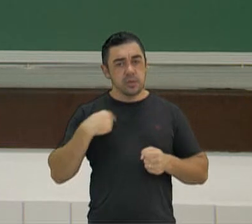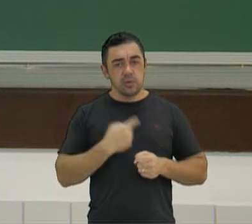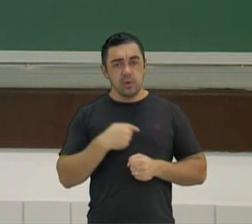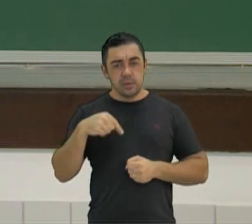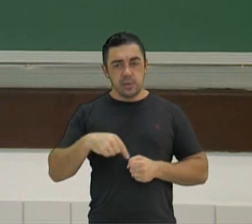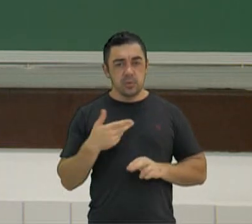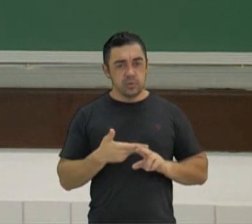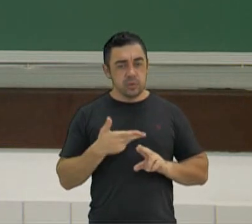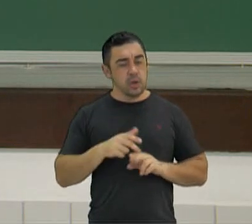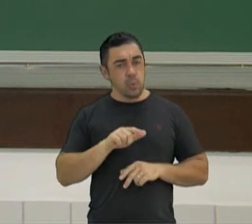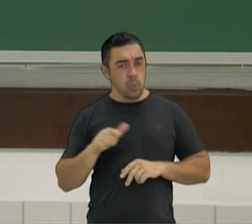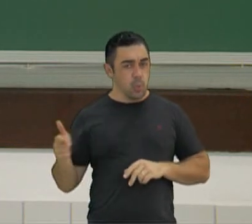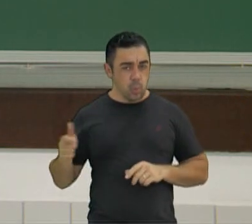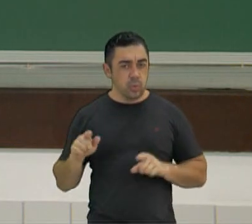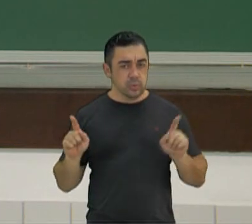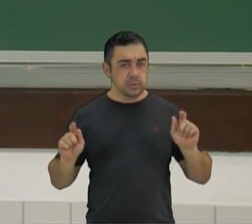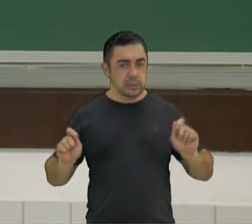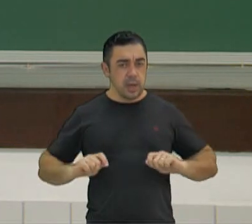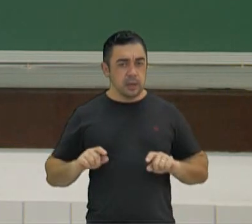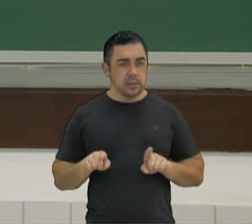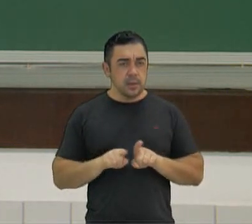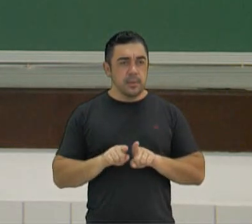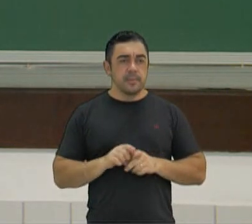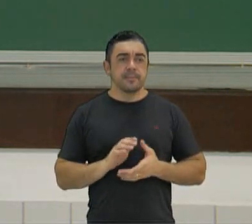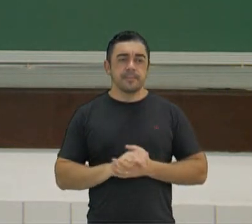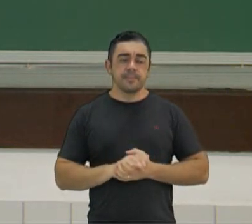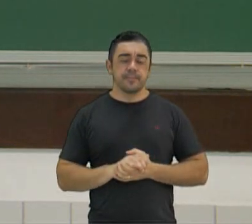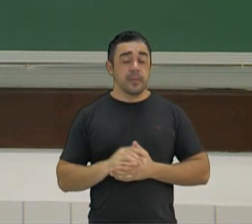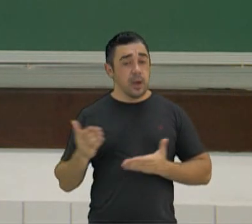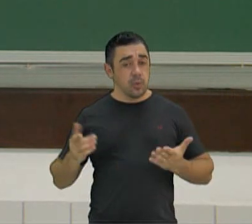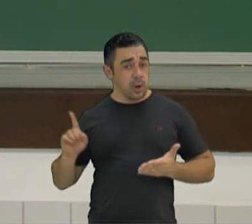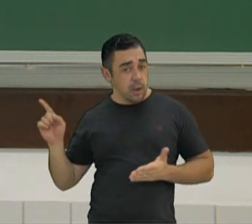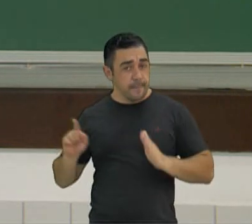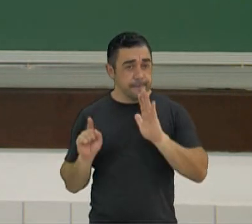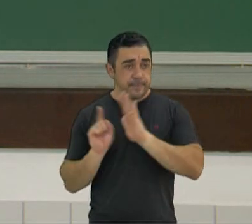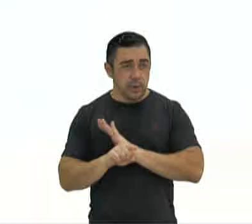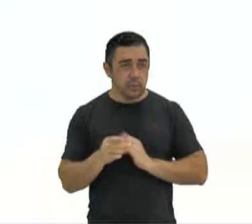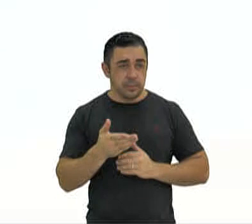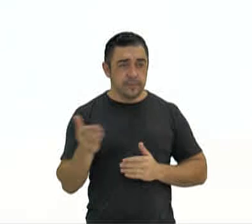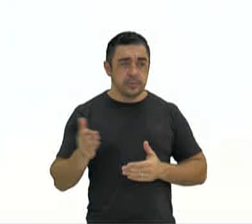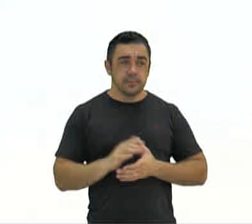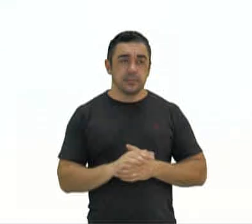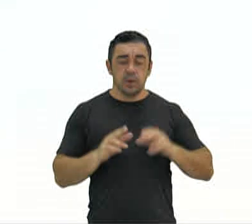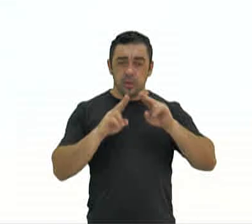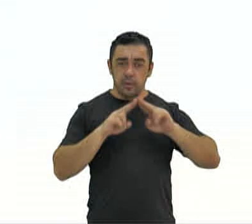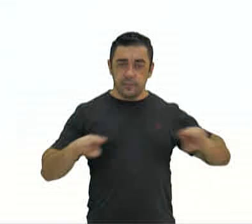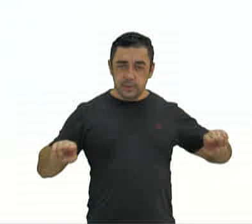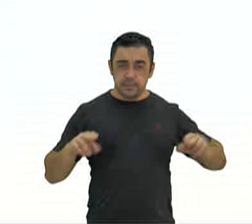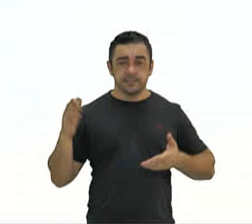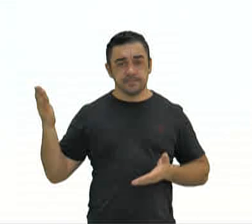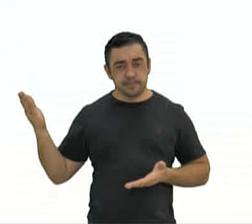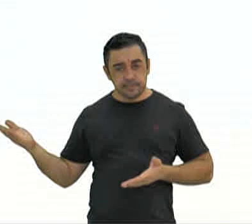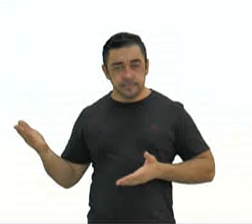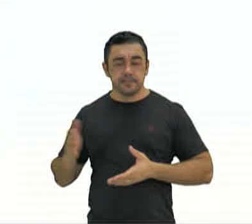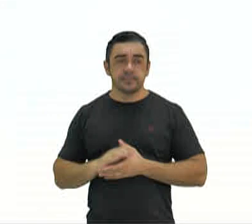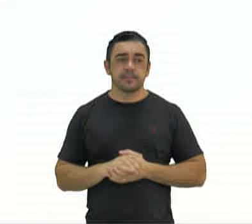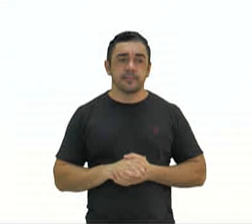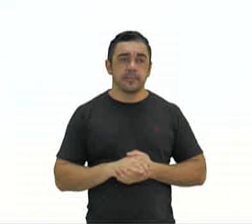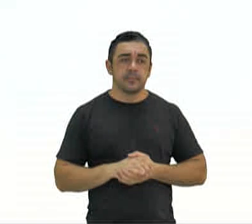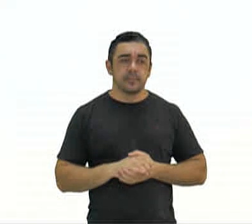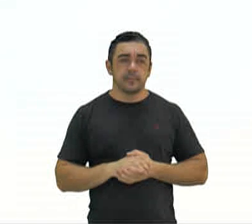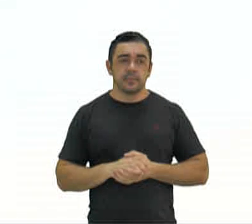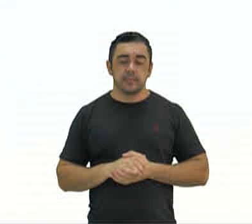entre outros produtos que nós podemos destacar. Dentro disso, vamos fazer o nosso primeiro quiz. é da Universidade Federal de Santa Catarina